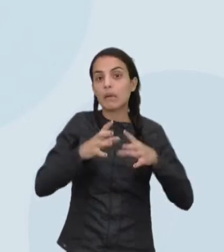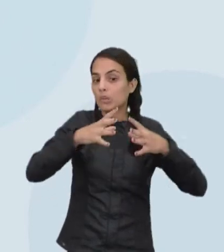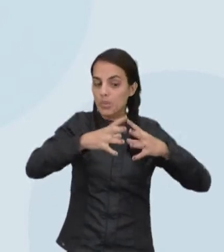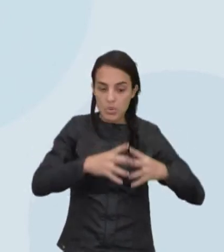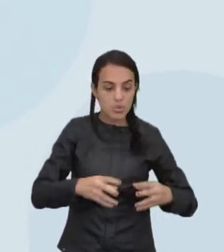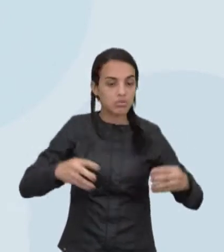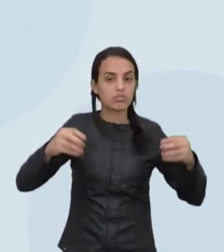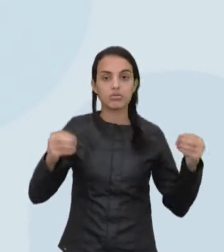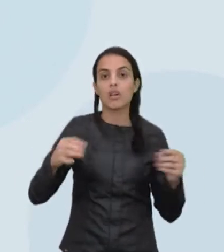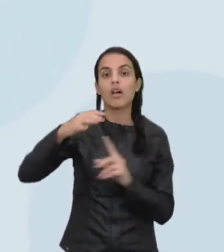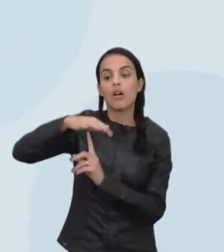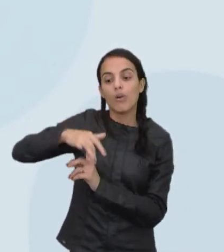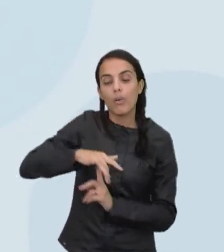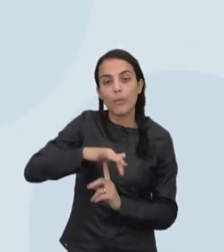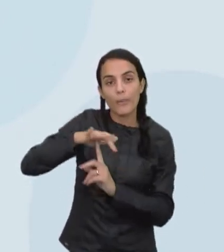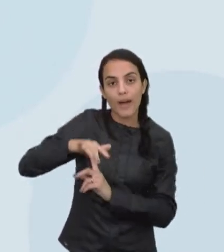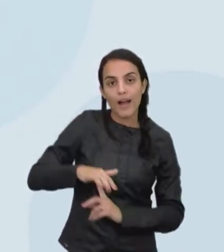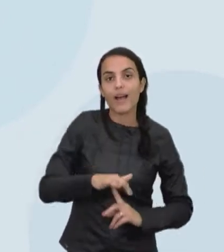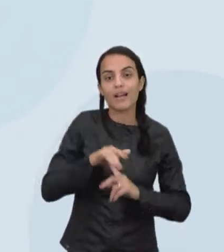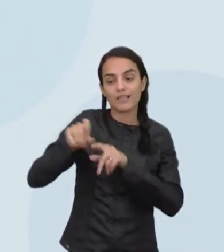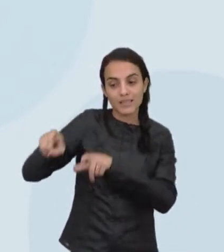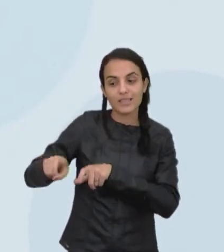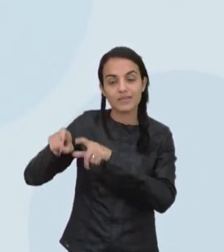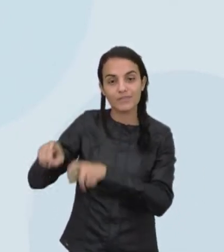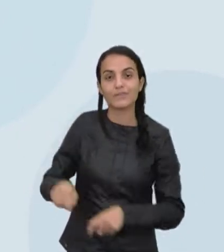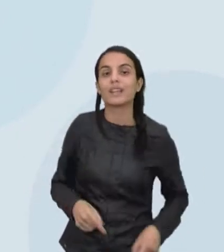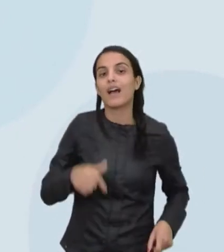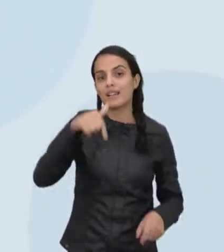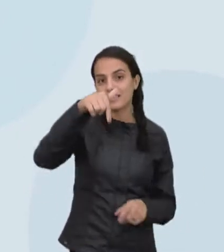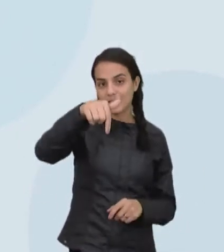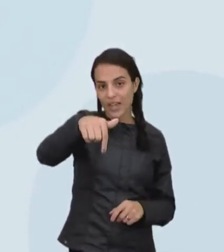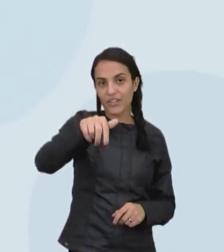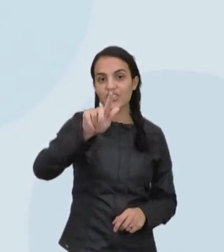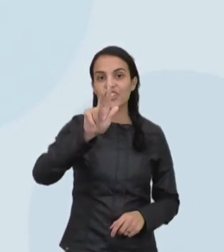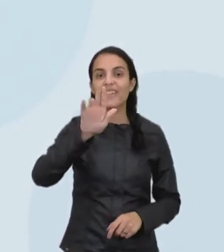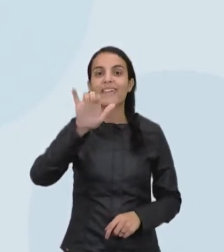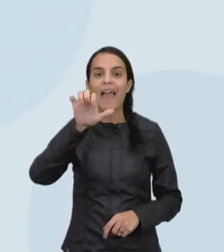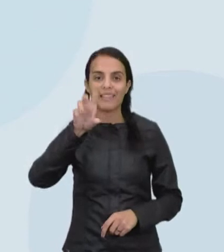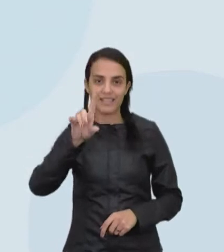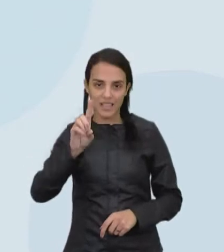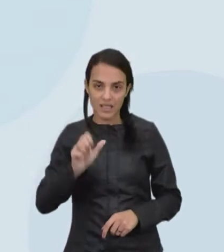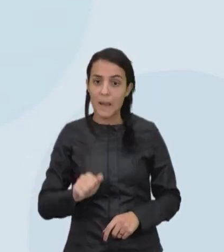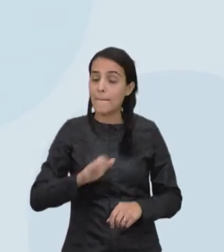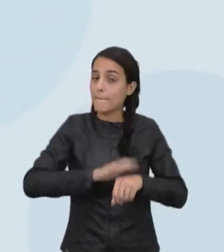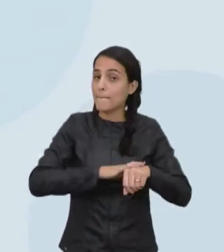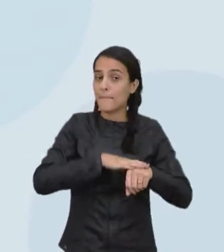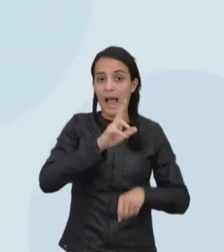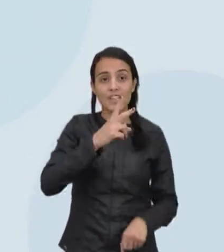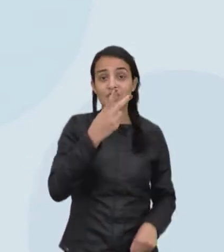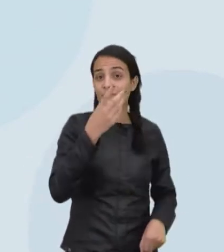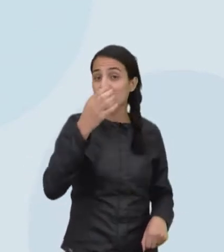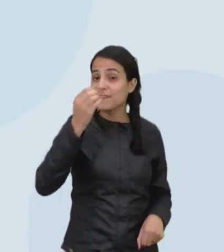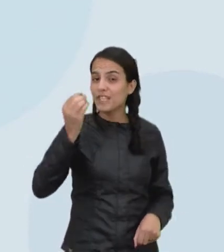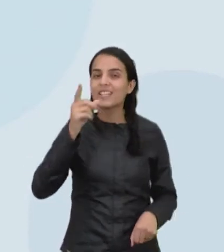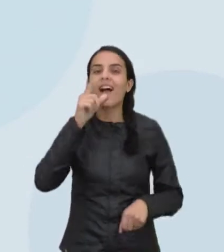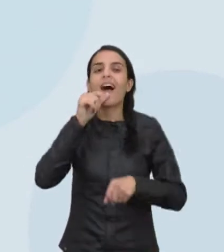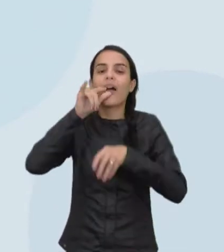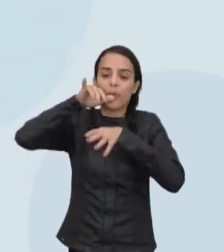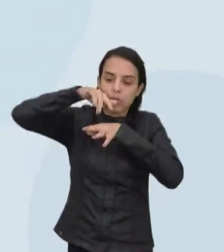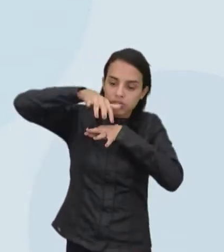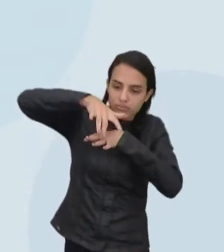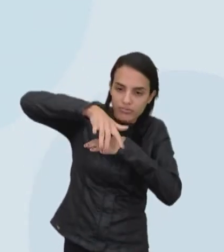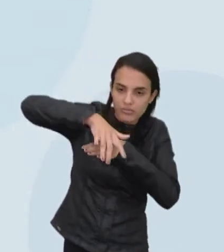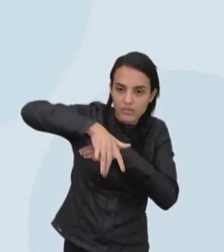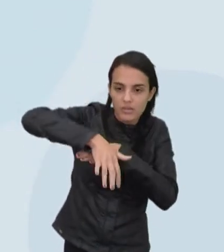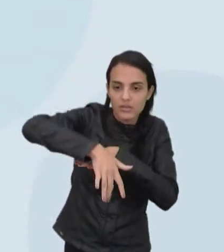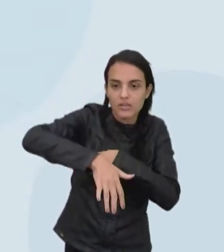desaparecer o Parque Nacional das Sete Quedas, que tinha, na verdade, mais de 20 lindas cachoeiras. No Brasil,